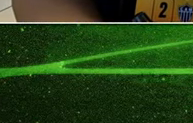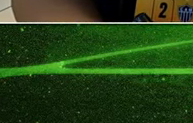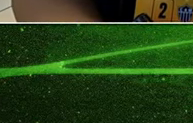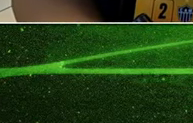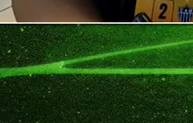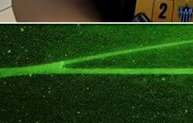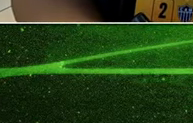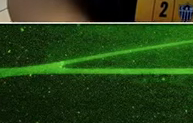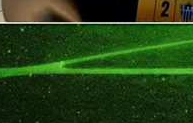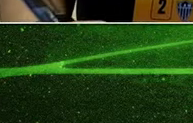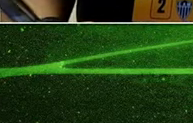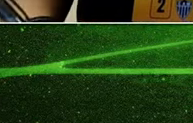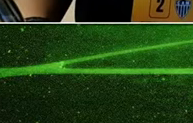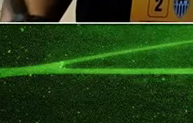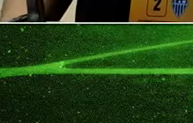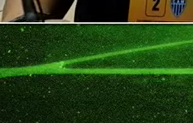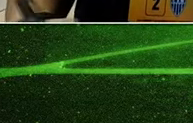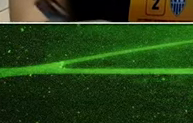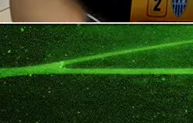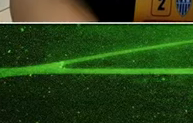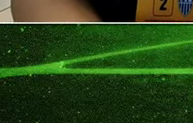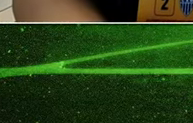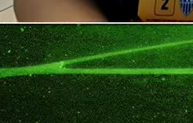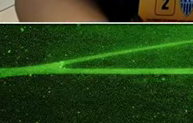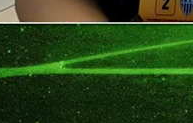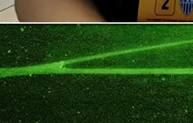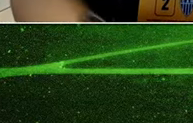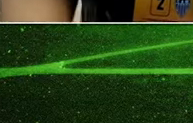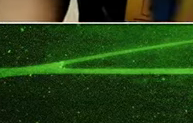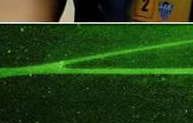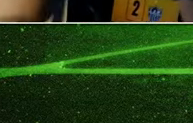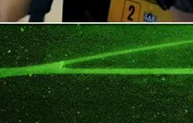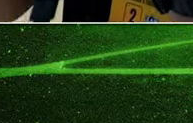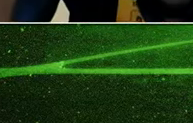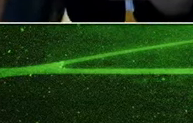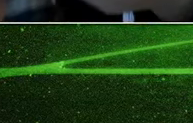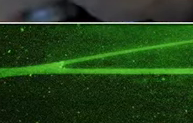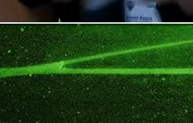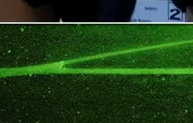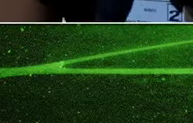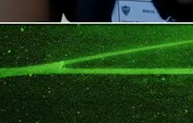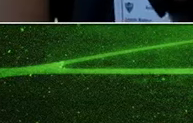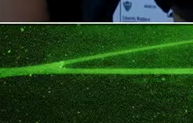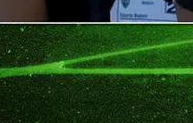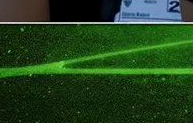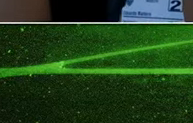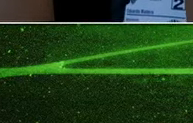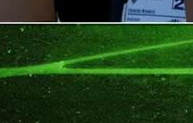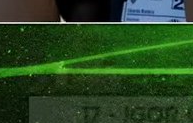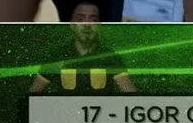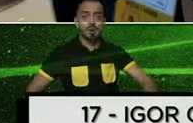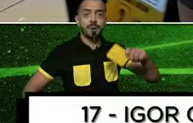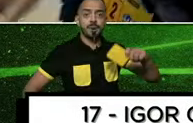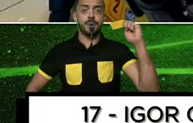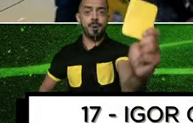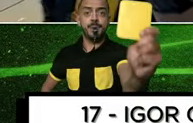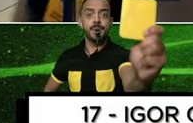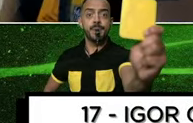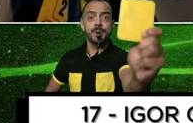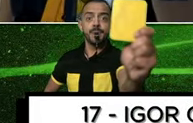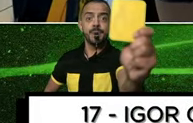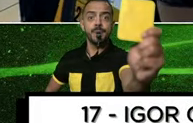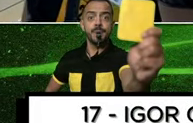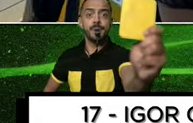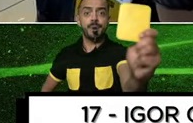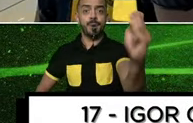meiuca falta para cima do Mateus Pereira muito bem Tem falta no círculo Central